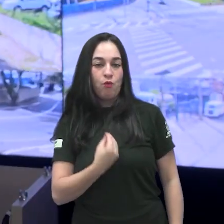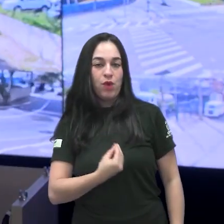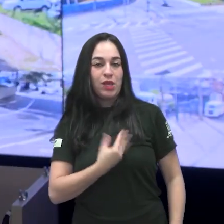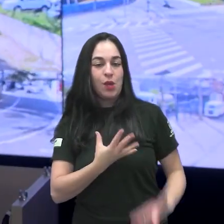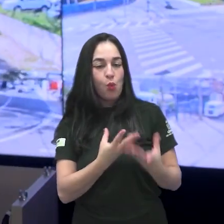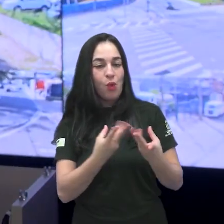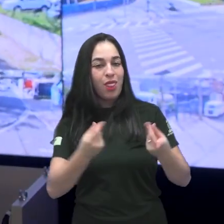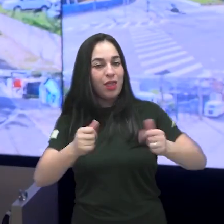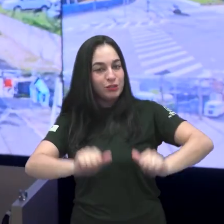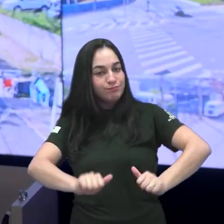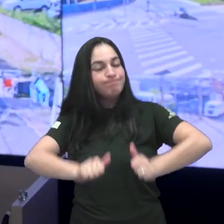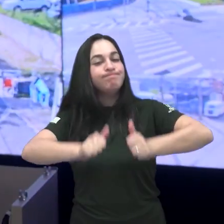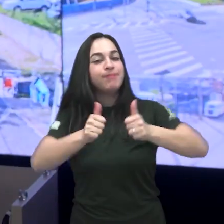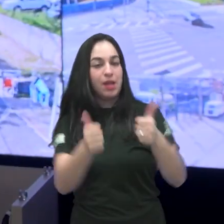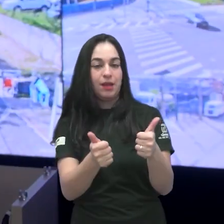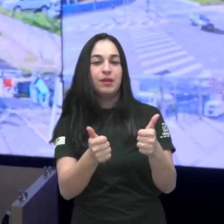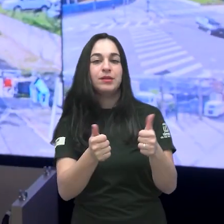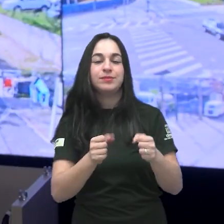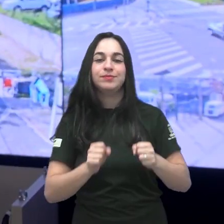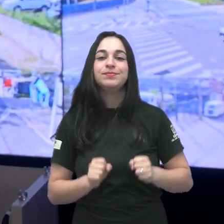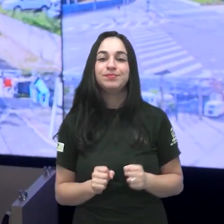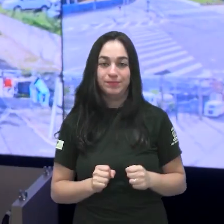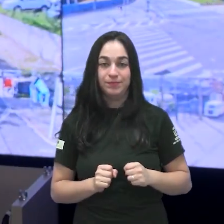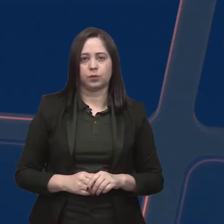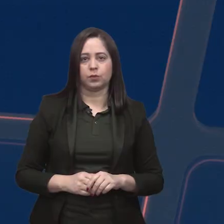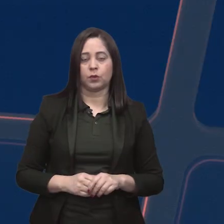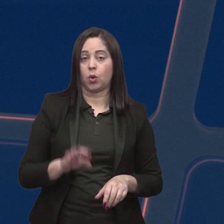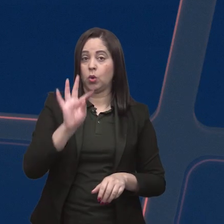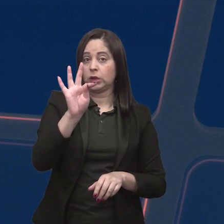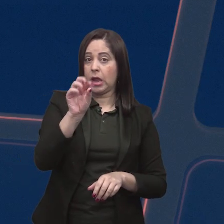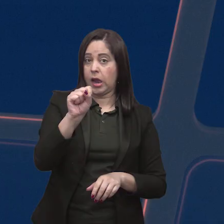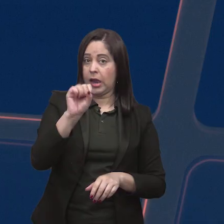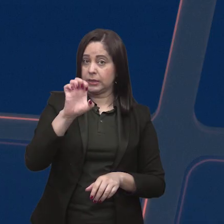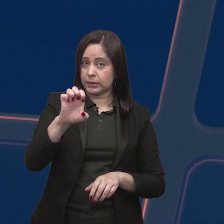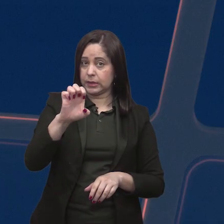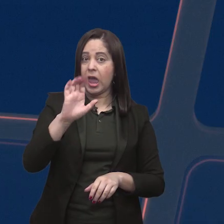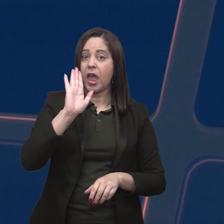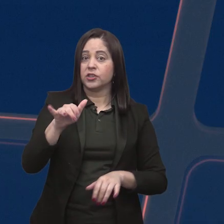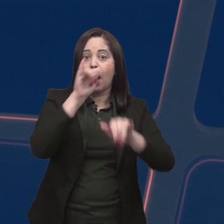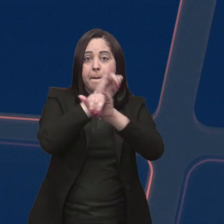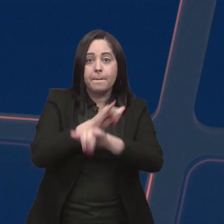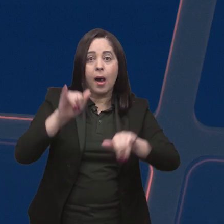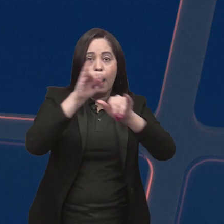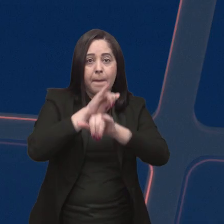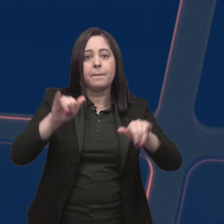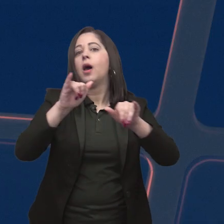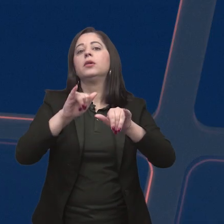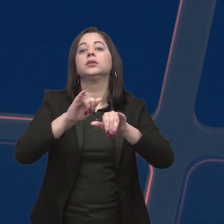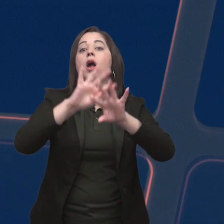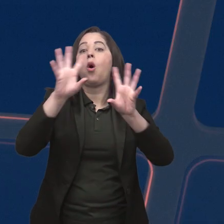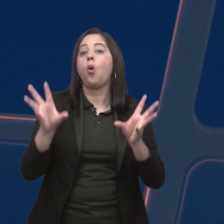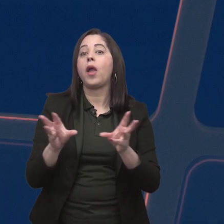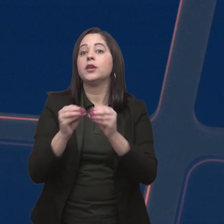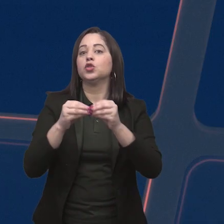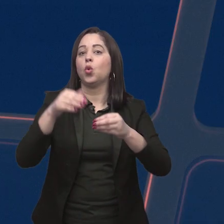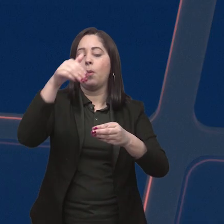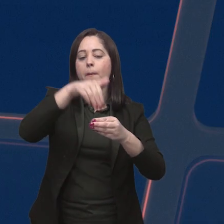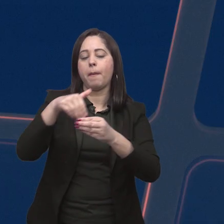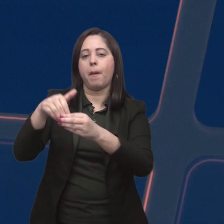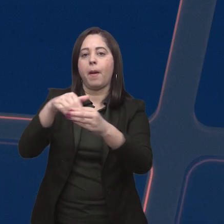qualidade de vida, melhor atenção também ali para as demandas da população. O Tribunal Superior Eleitoral divulgou o balanço do eleitorado